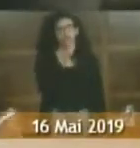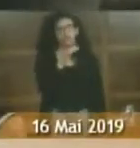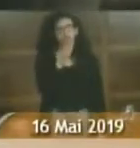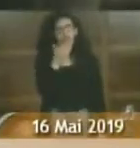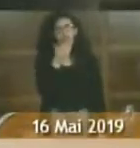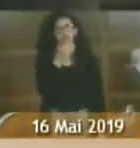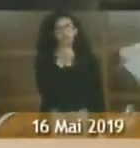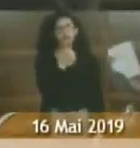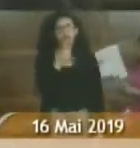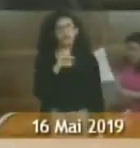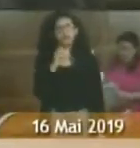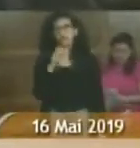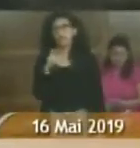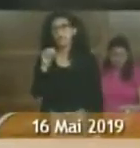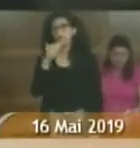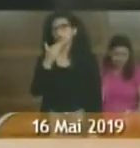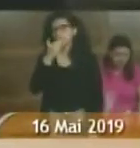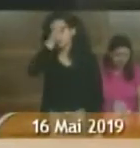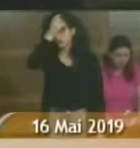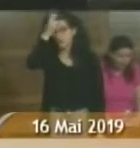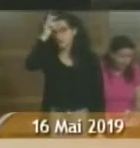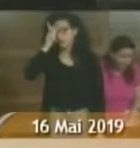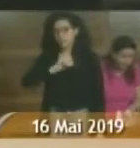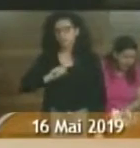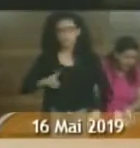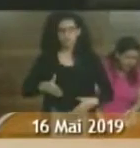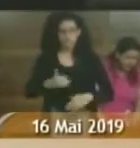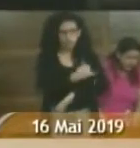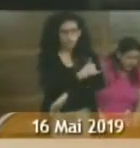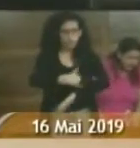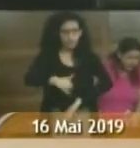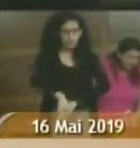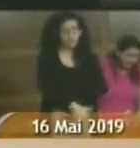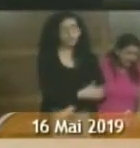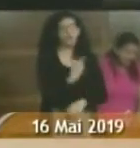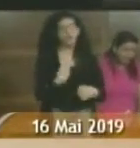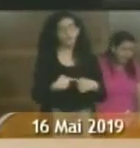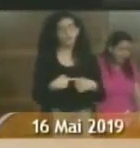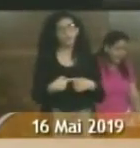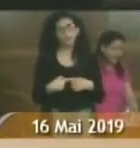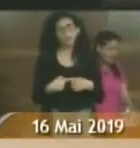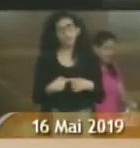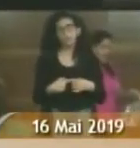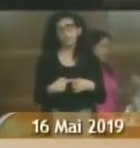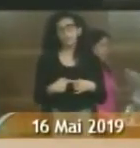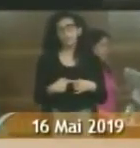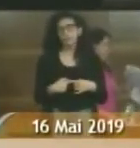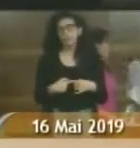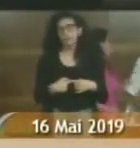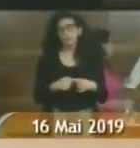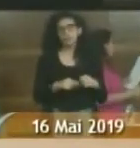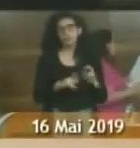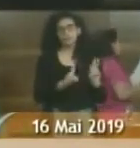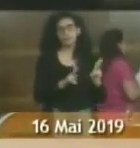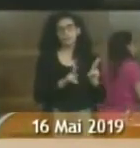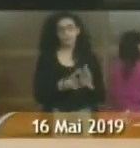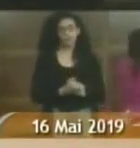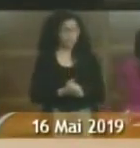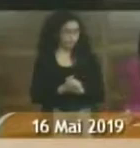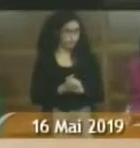2950, indicando ao prefeito municipal a operação tapa-buraco na rua José de Andrade Sampaio, antiga rua 12, no bairro Parque